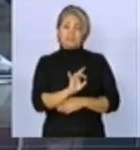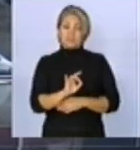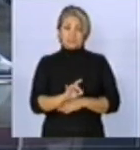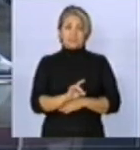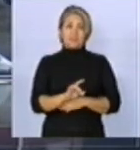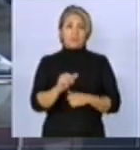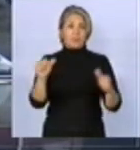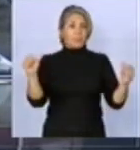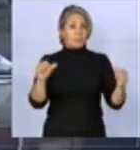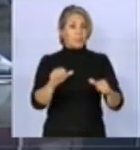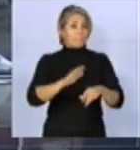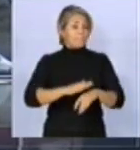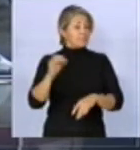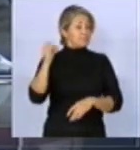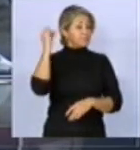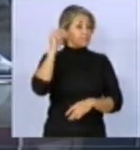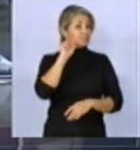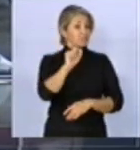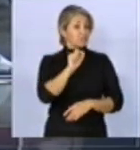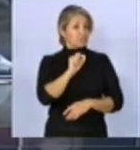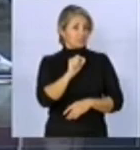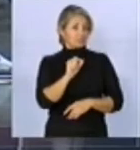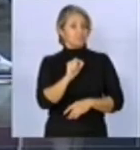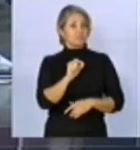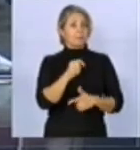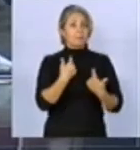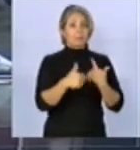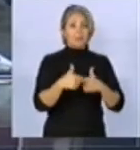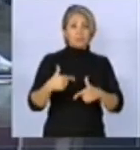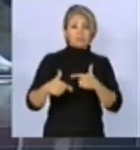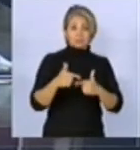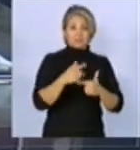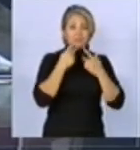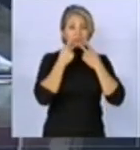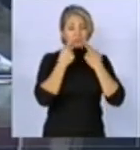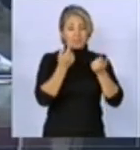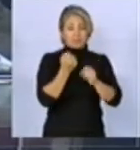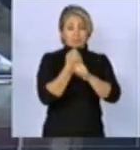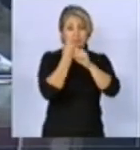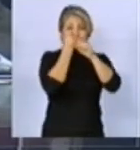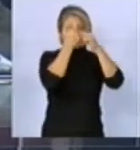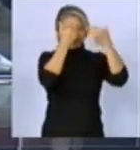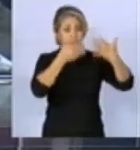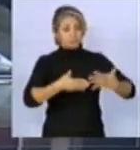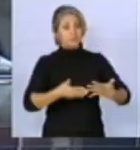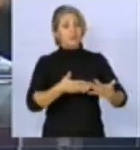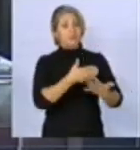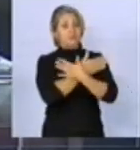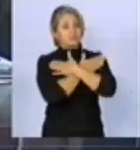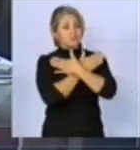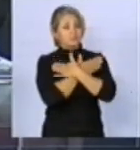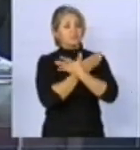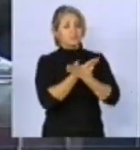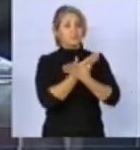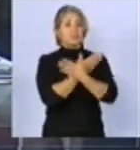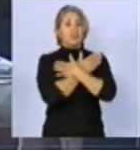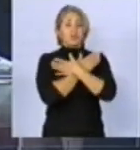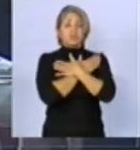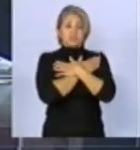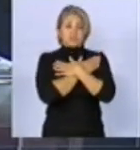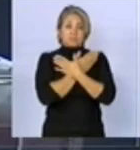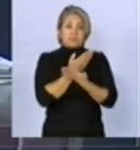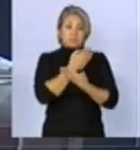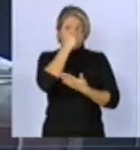o que é importante é isso aqui que a gente veja a informalidade porque se se faz um consumo muito grande desemprego informalidade o desemprego